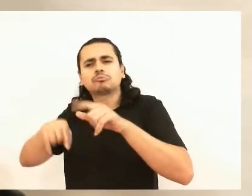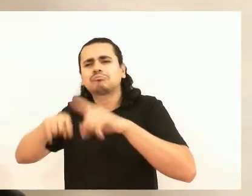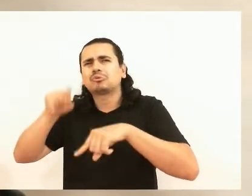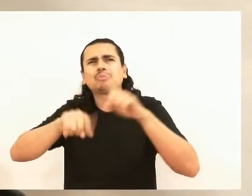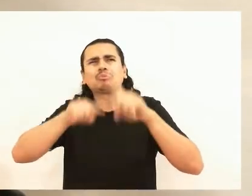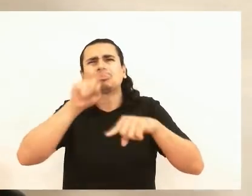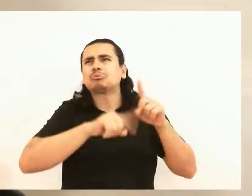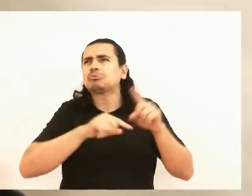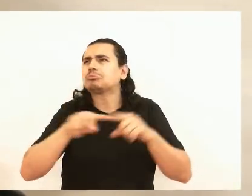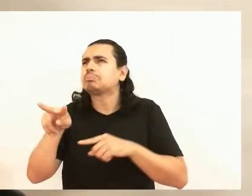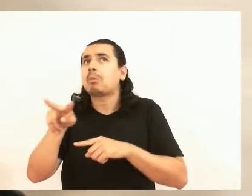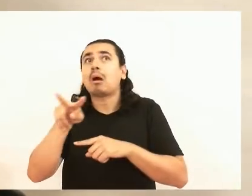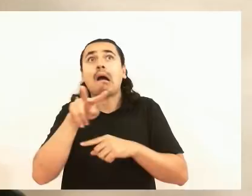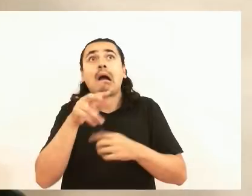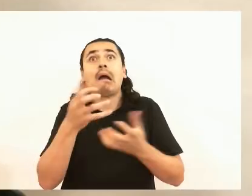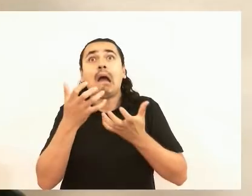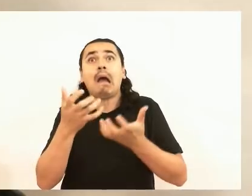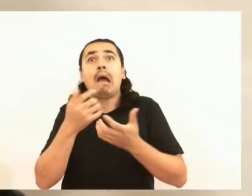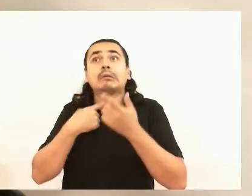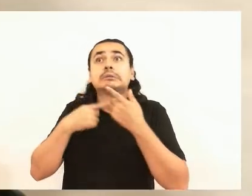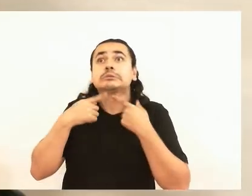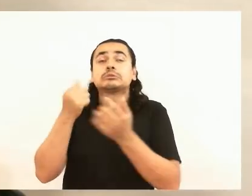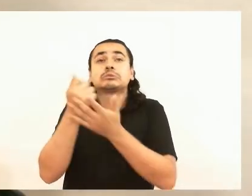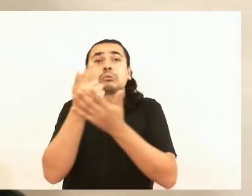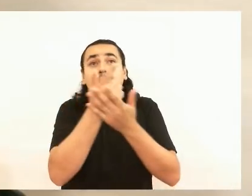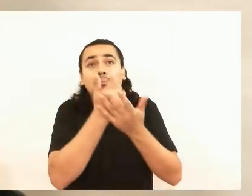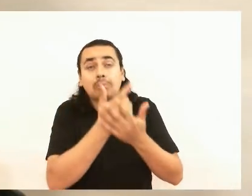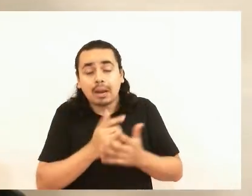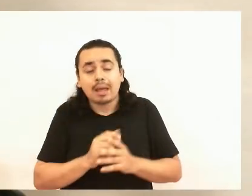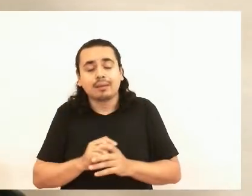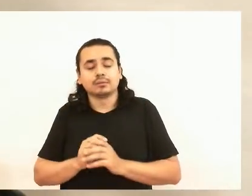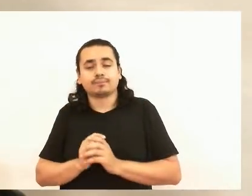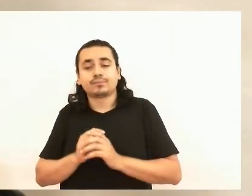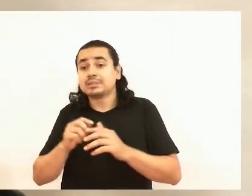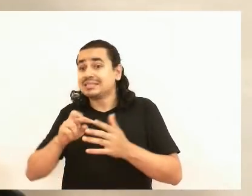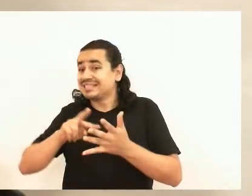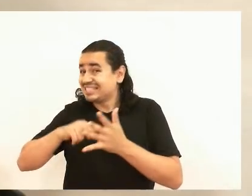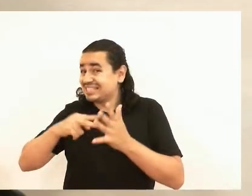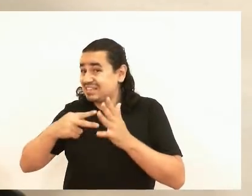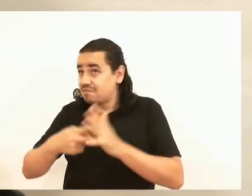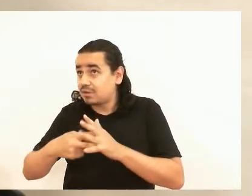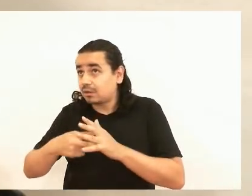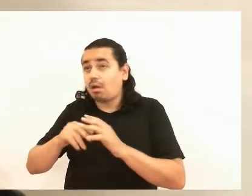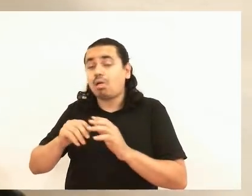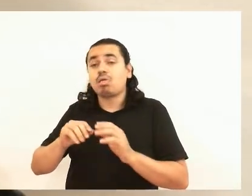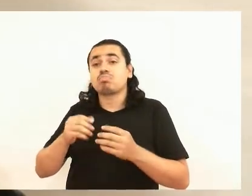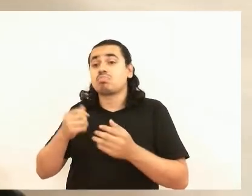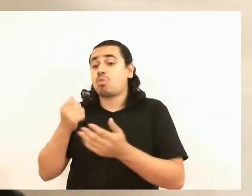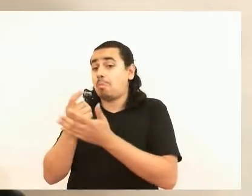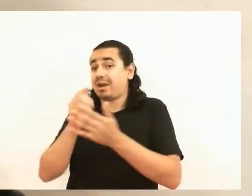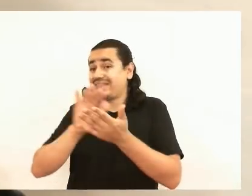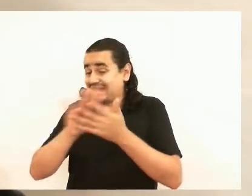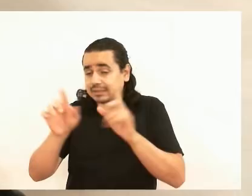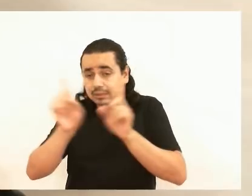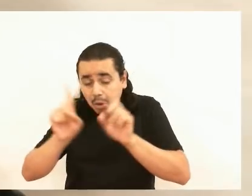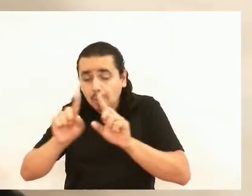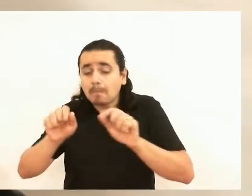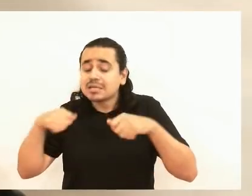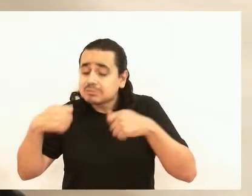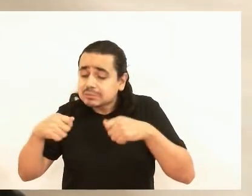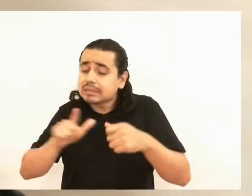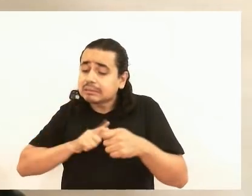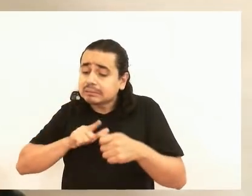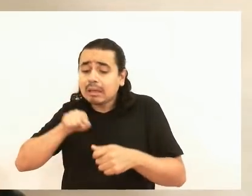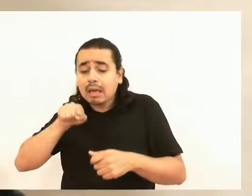não é negar esses desejos e se essa indústria mas é você tem tanta presença